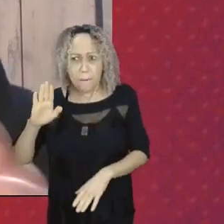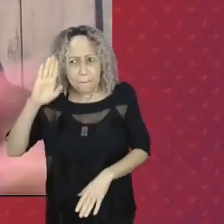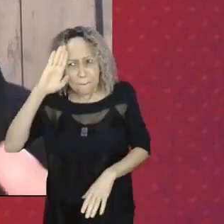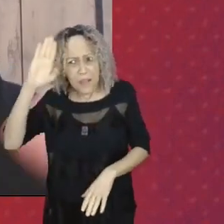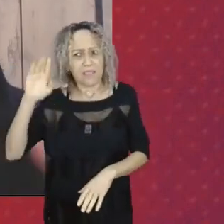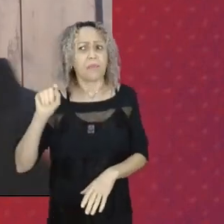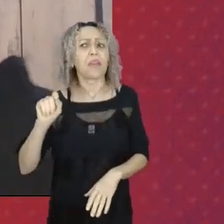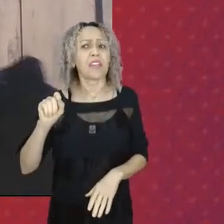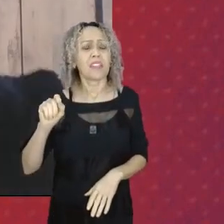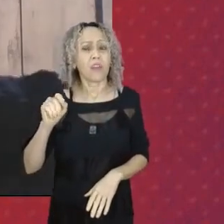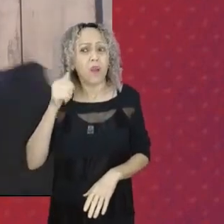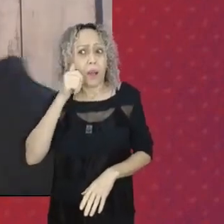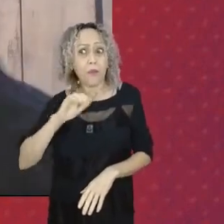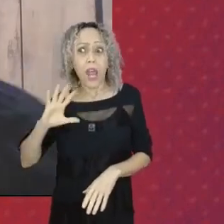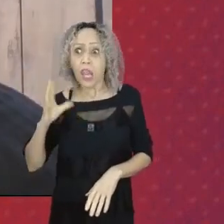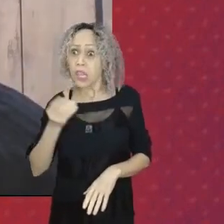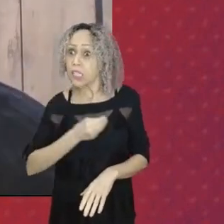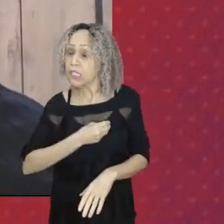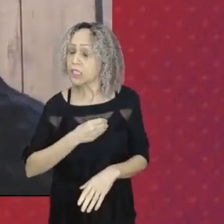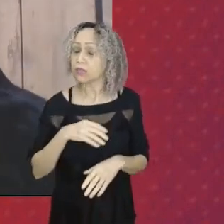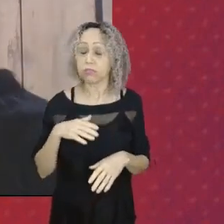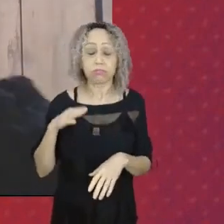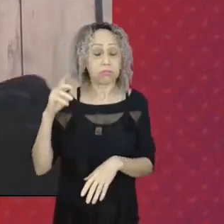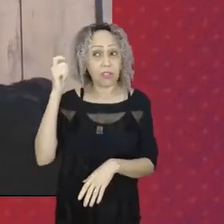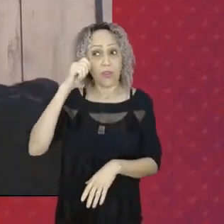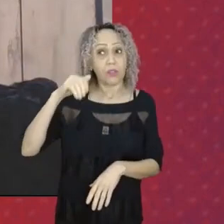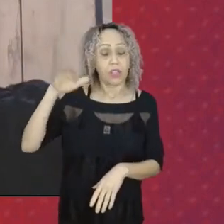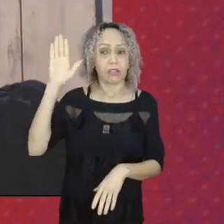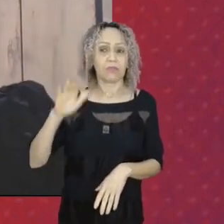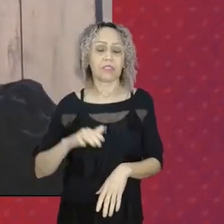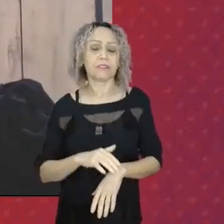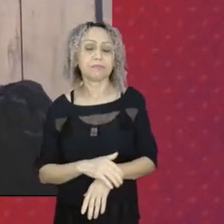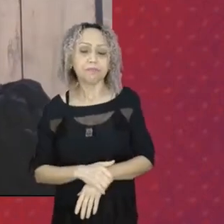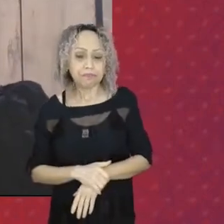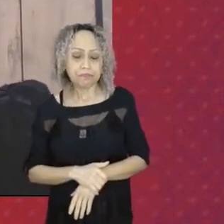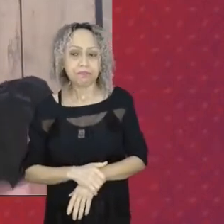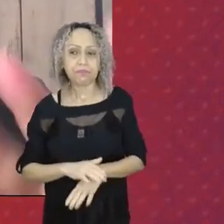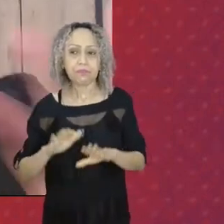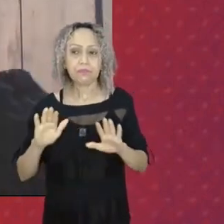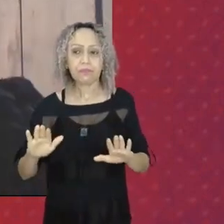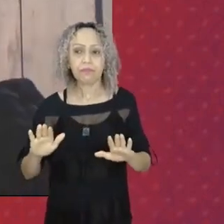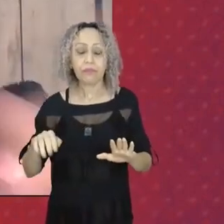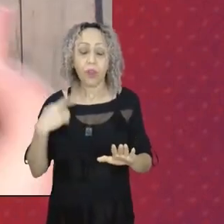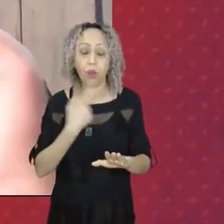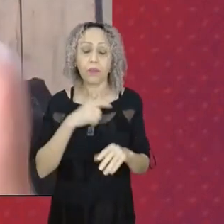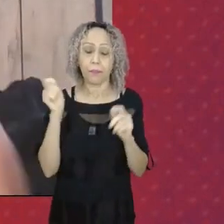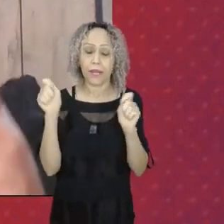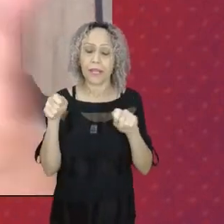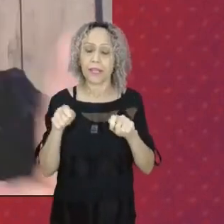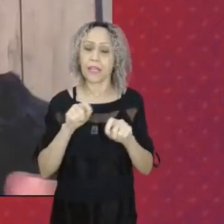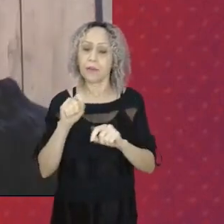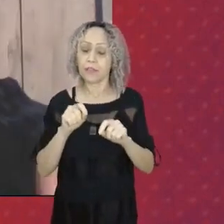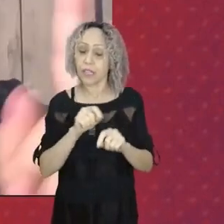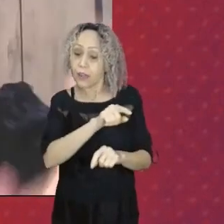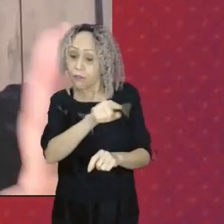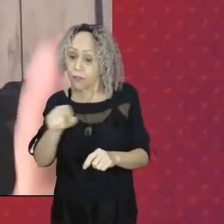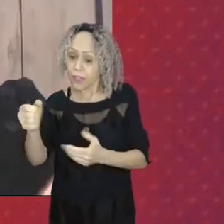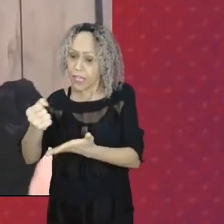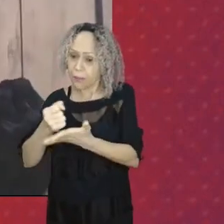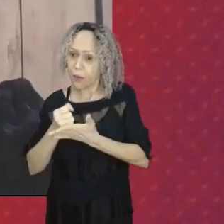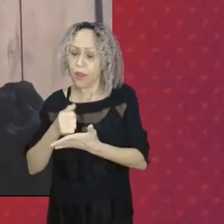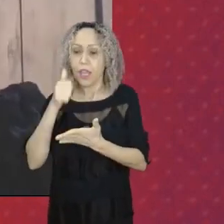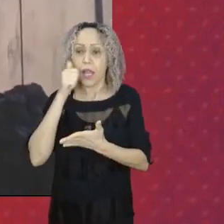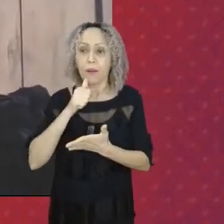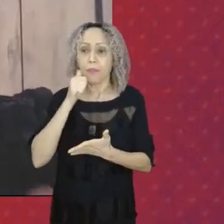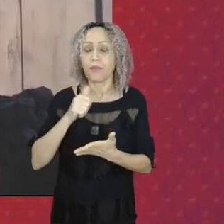trans, começamos praticamente agora a ocupar este espaço da política institucional, né? Então, nós precisamos muito do apoio de você, mulher